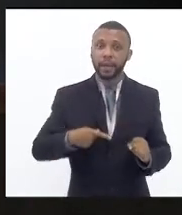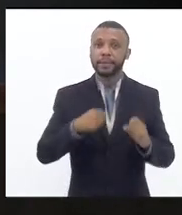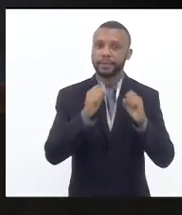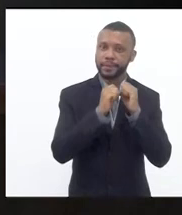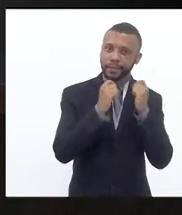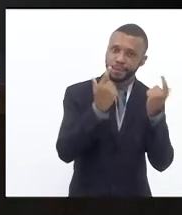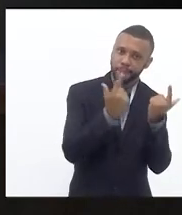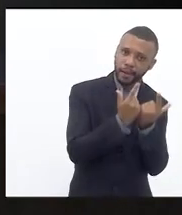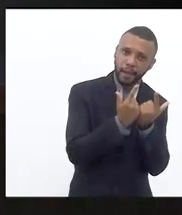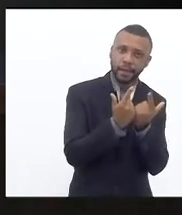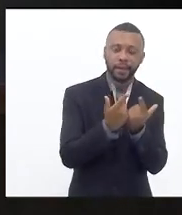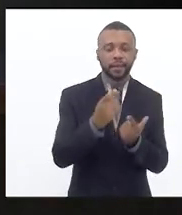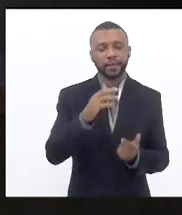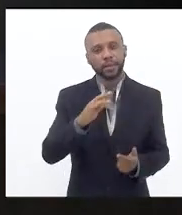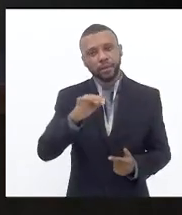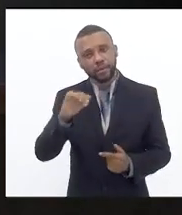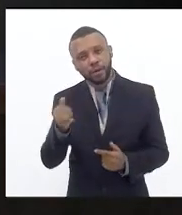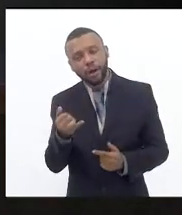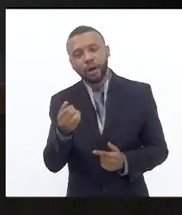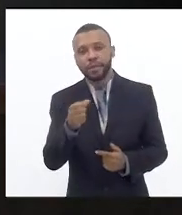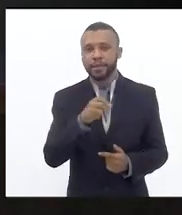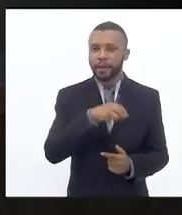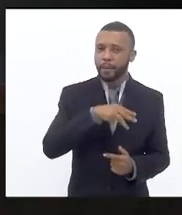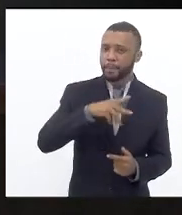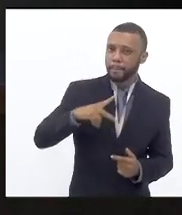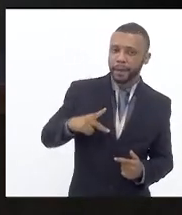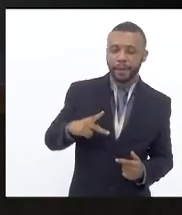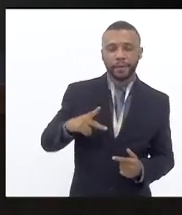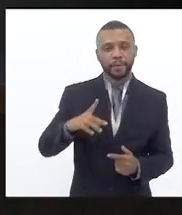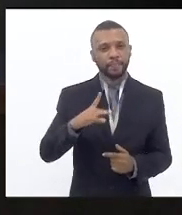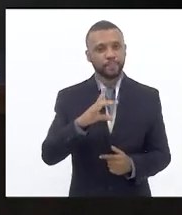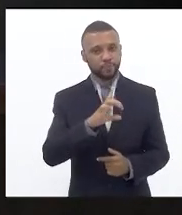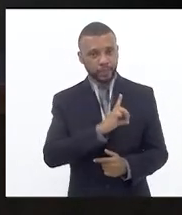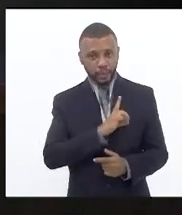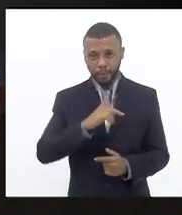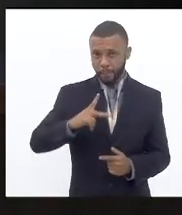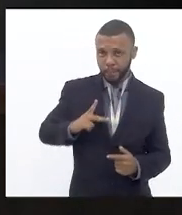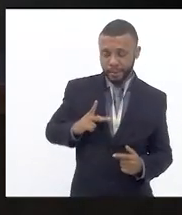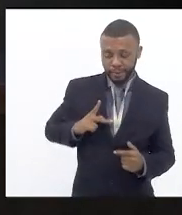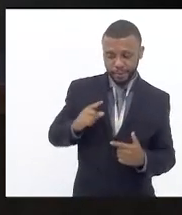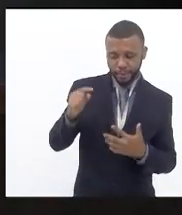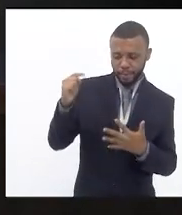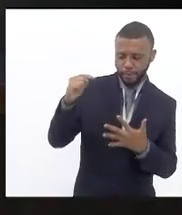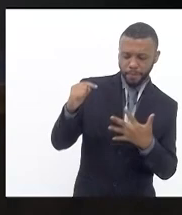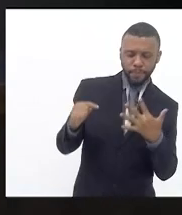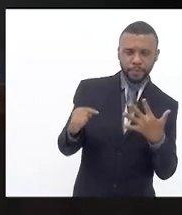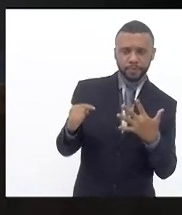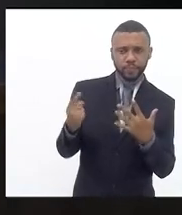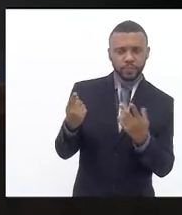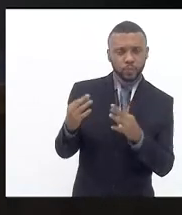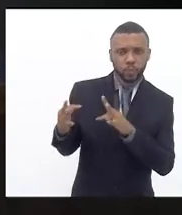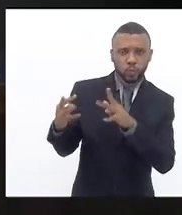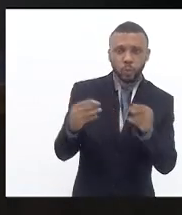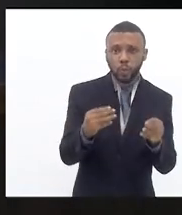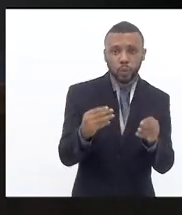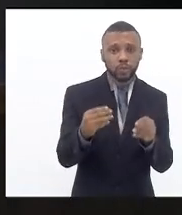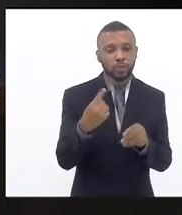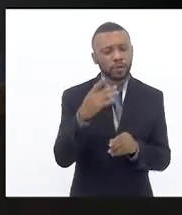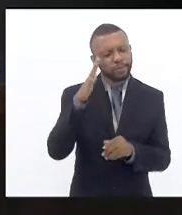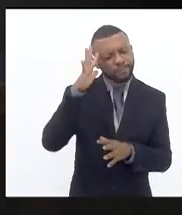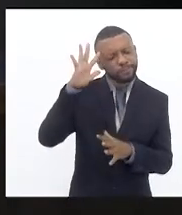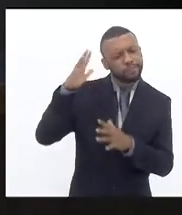presidente do TJ um MP com a defensoria com todos aqui ó Oi e a gente tem muita coisa